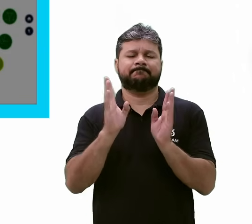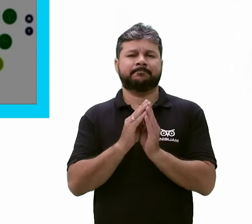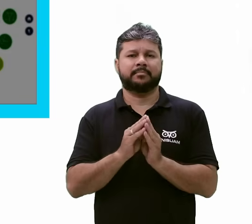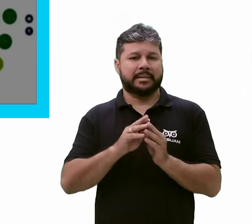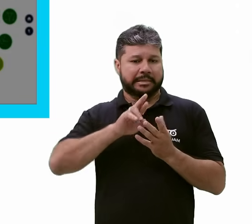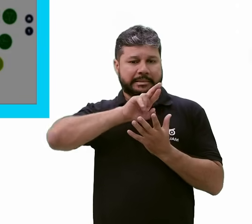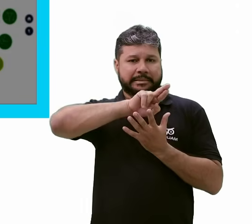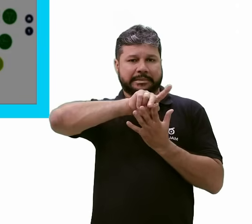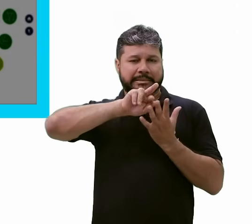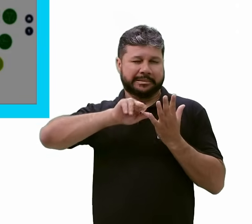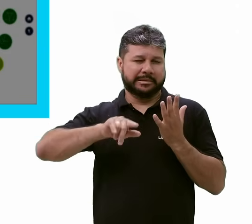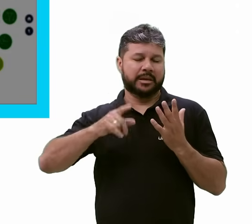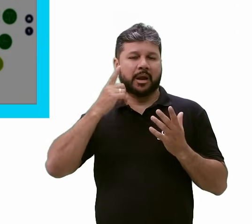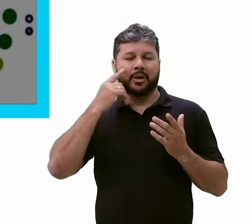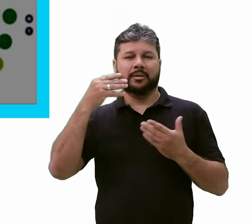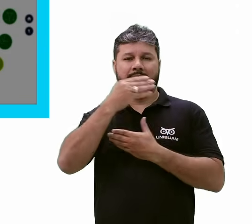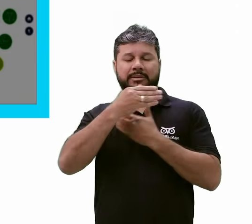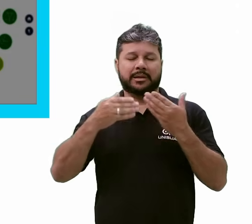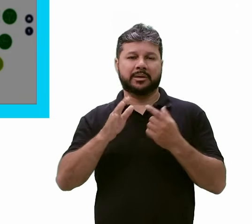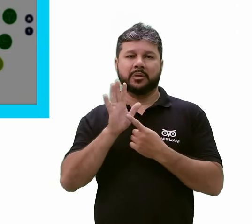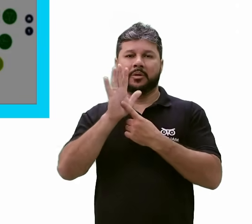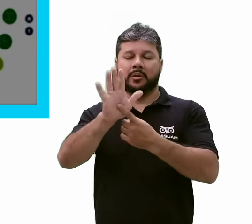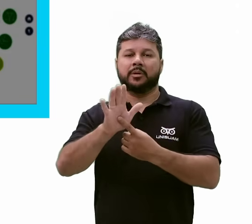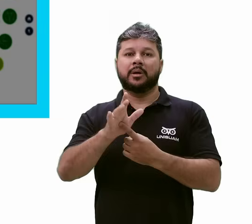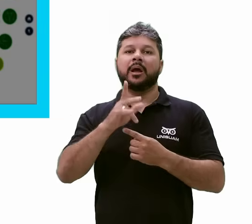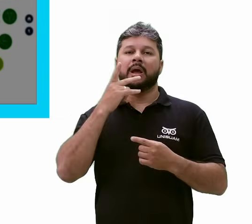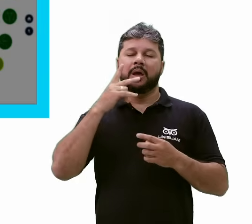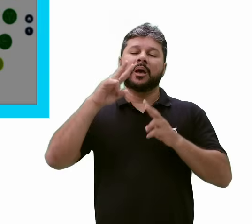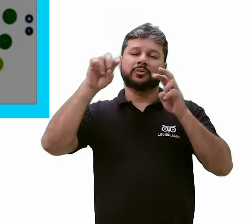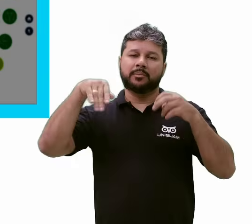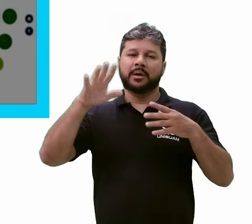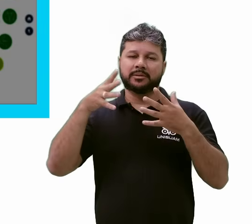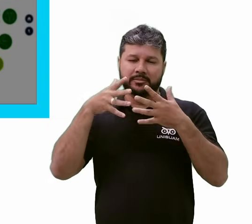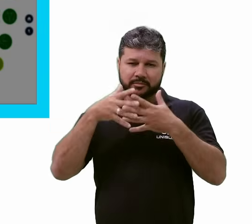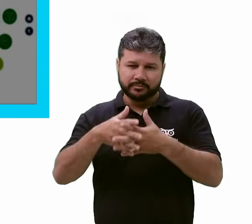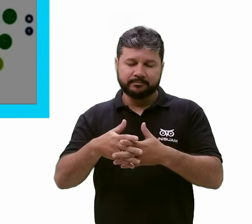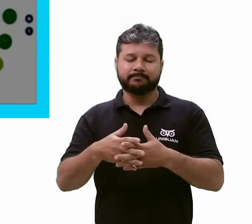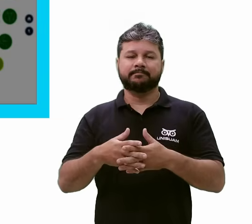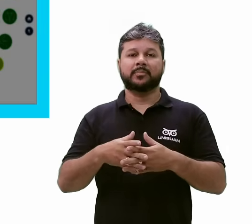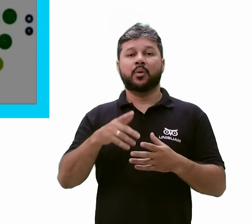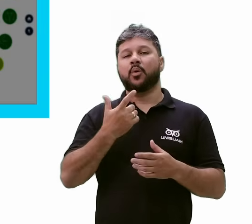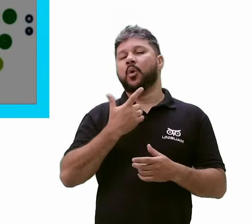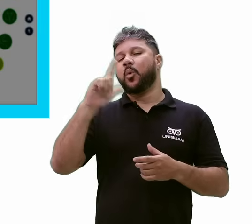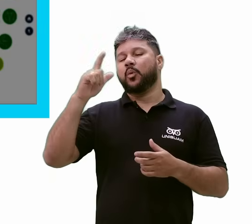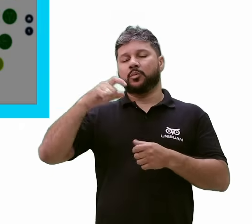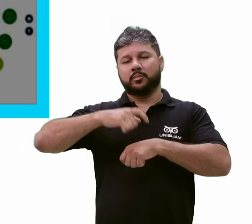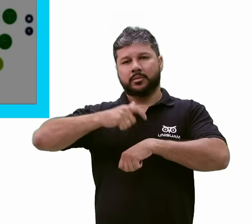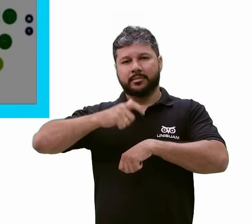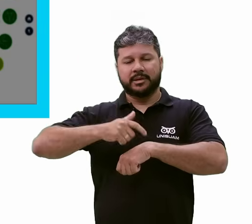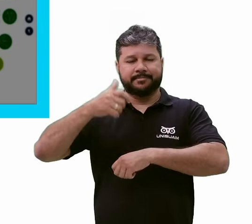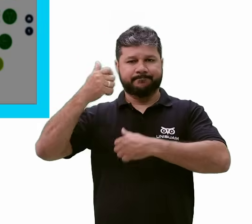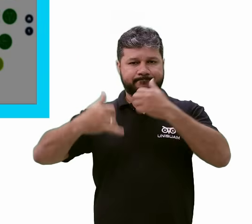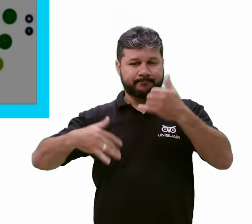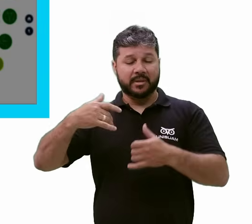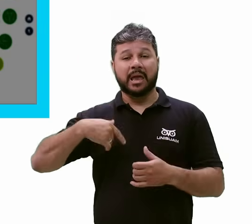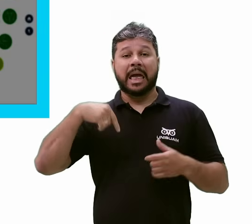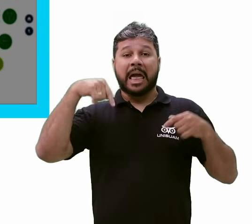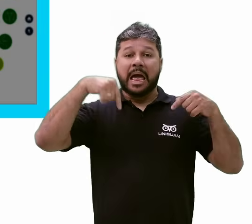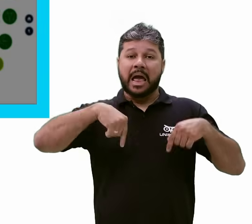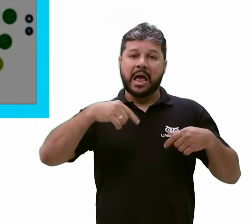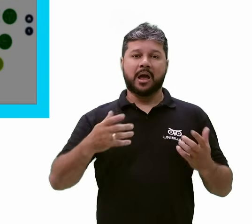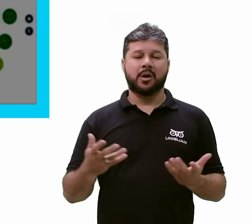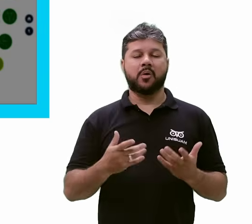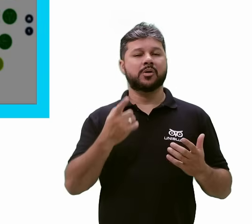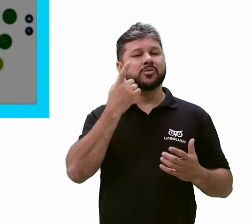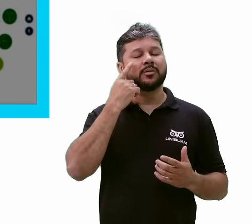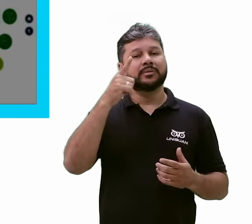enfim, receptores infinitos. Acho que eu não botei um slide desse, né? Um assunto mais complexo que a gente poderia ver em outra situação. Aqui eu quero só